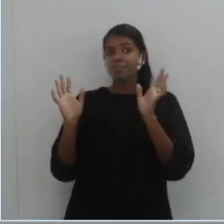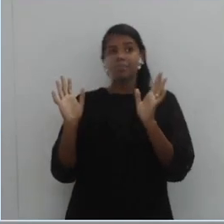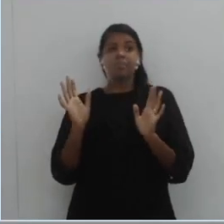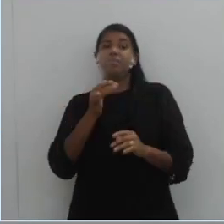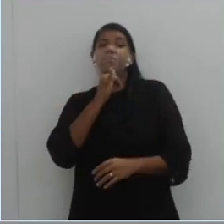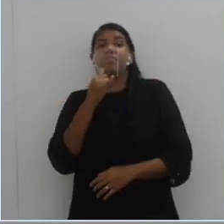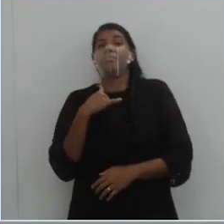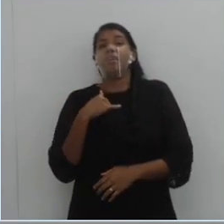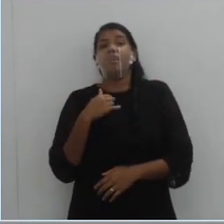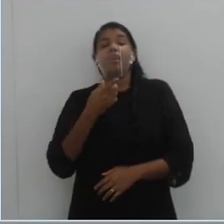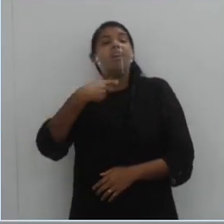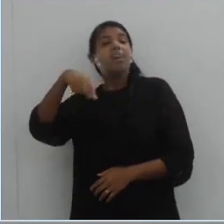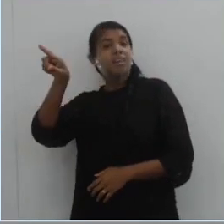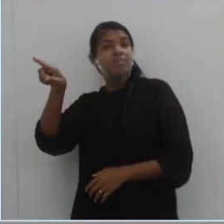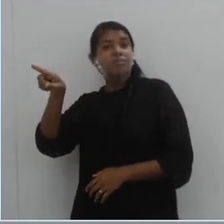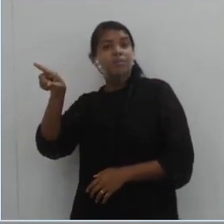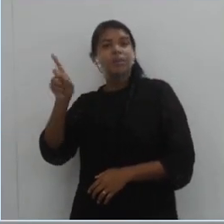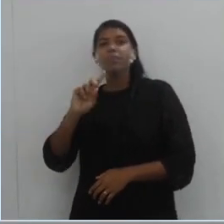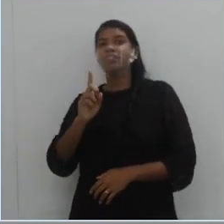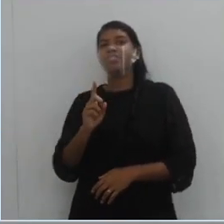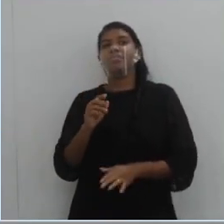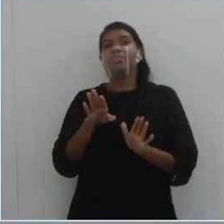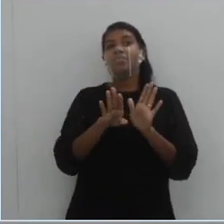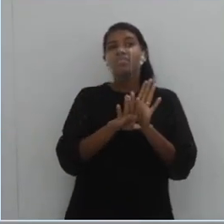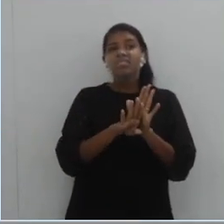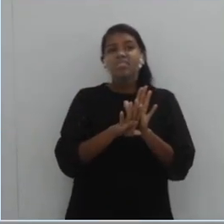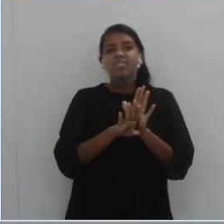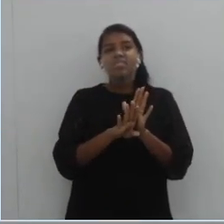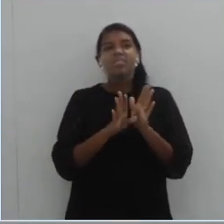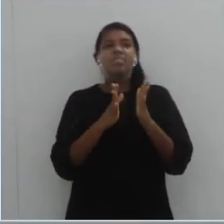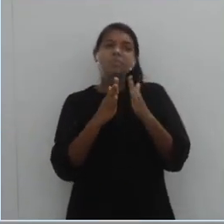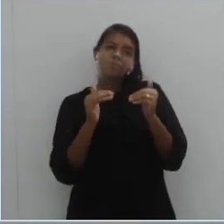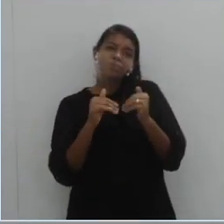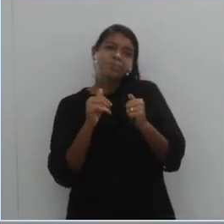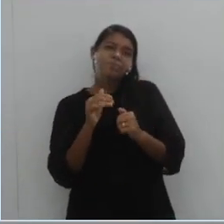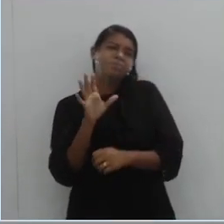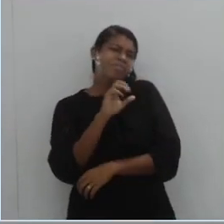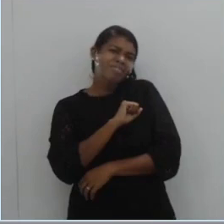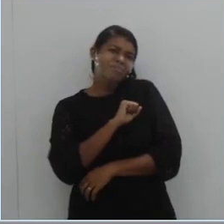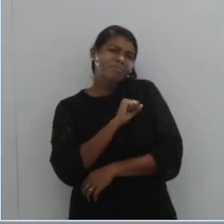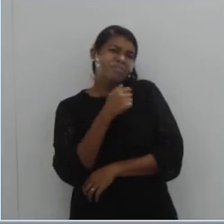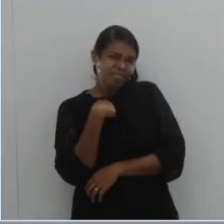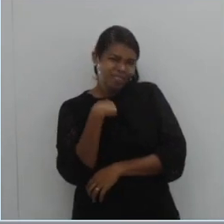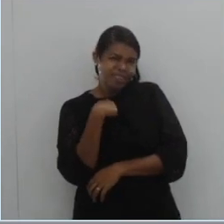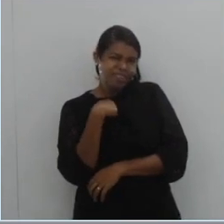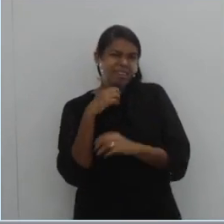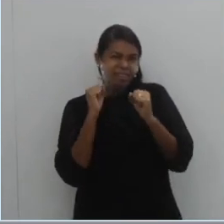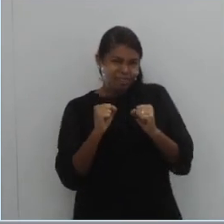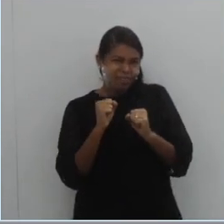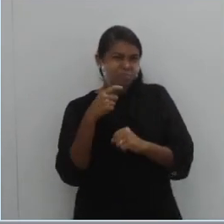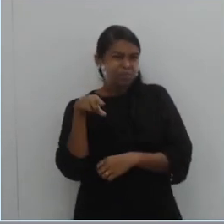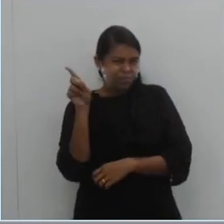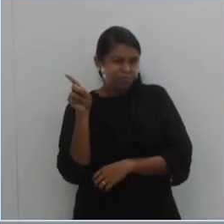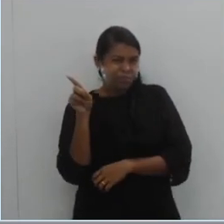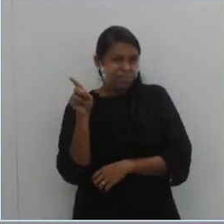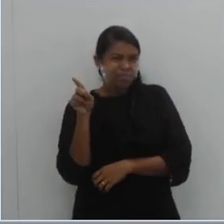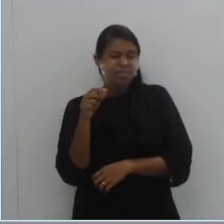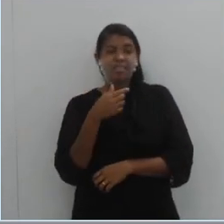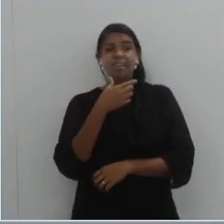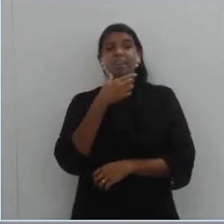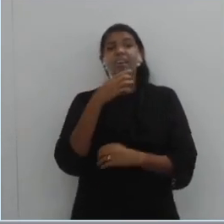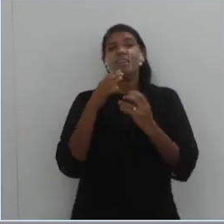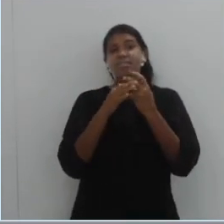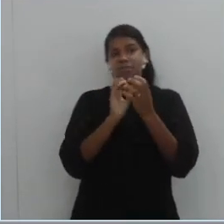ali. Não. Ela tinha que chegar lá para o marido e dizer, amor, eu posso ir? Aí se o marido pode, ela